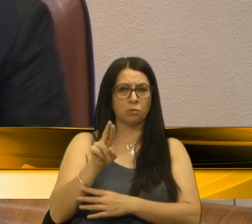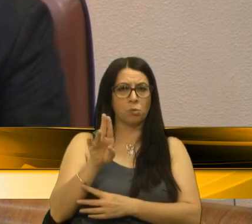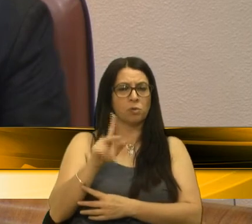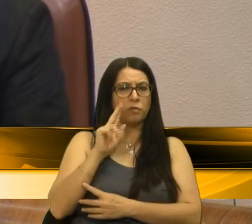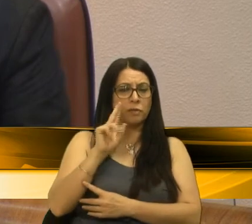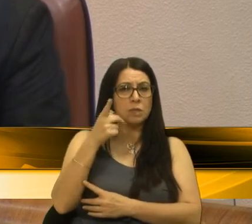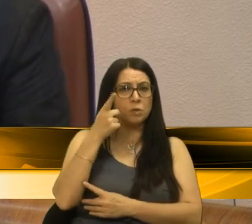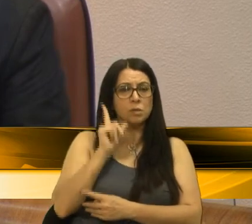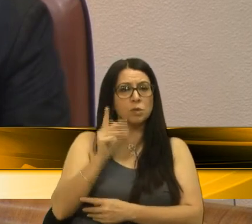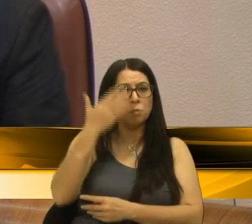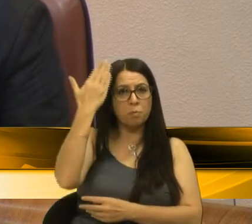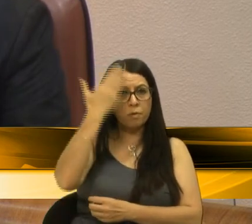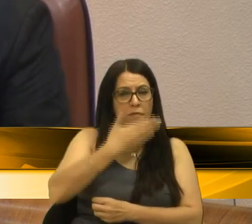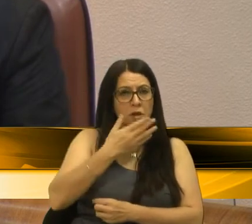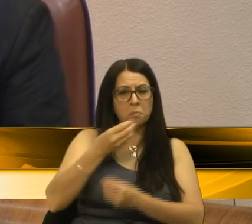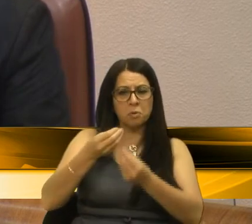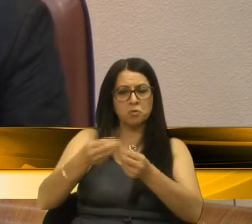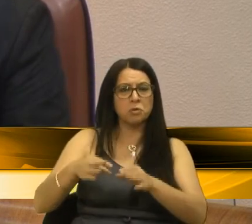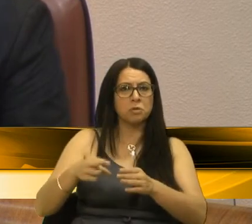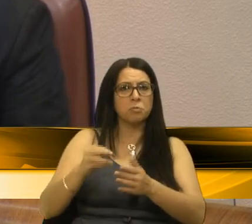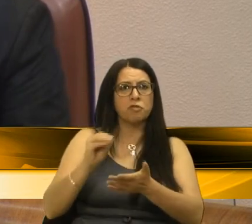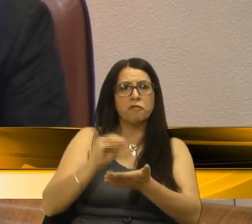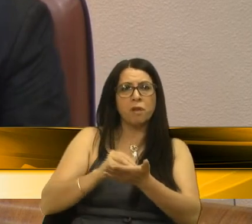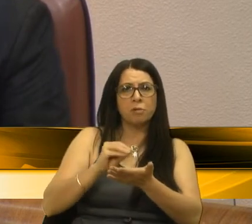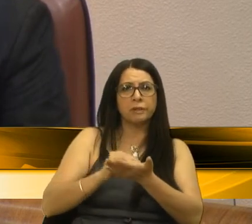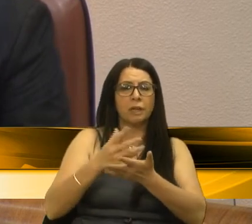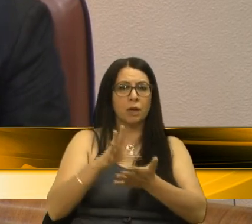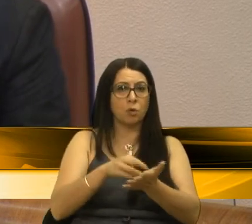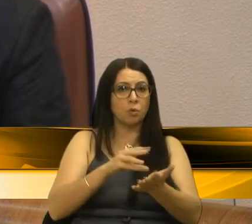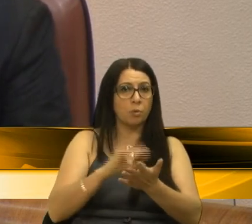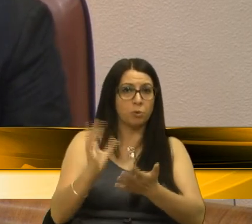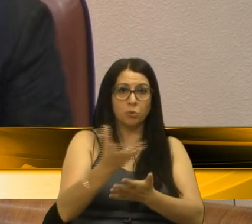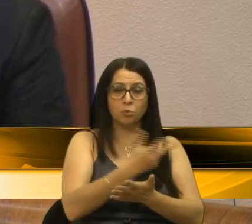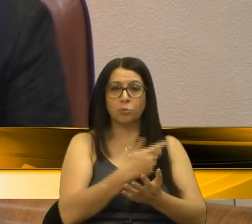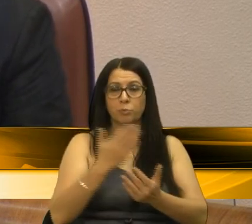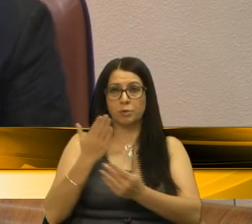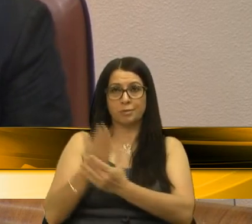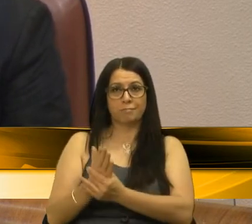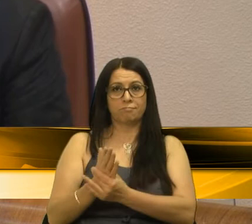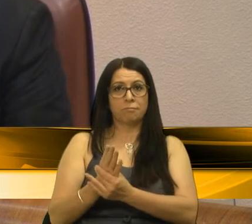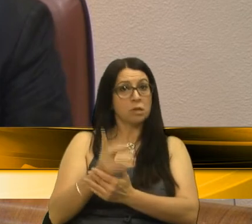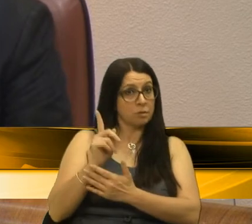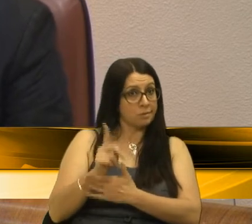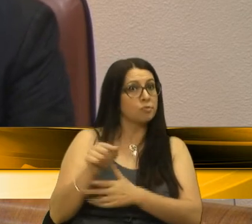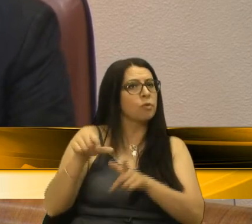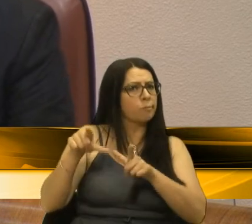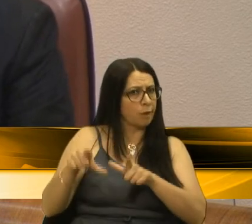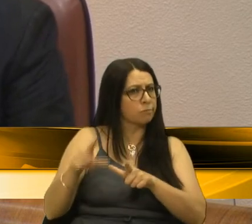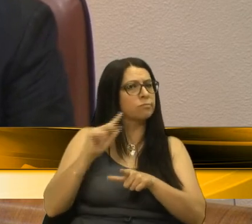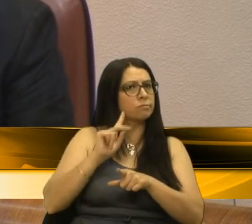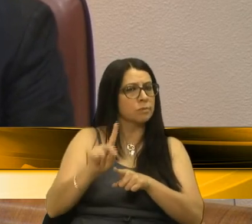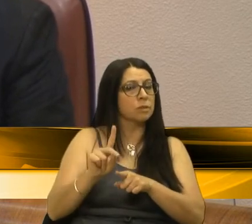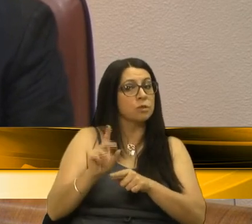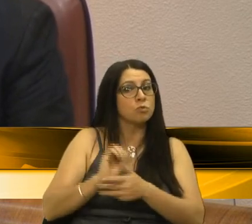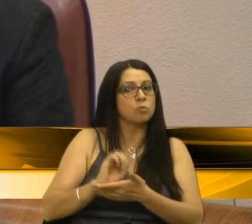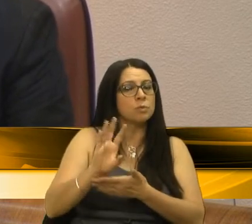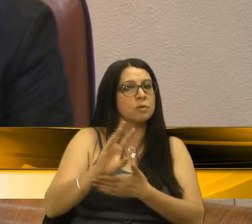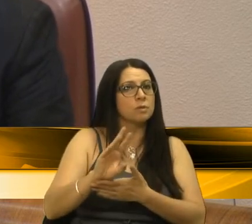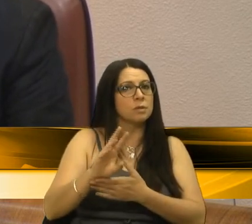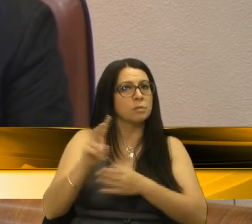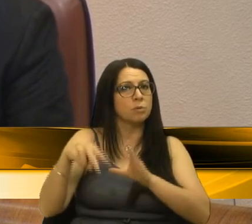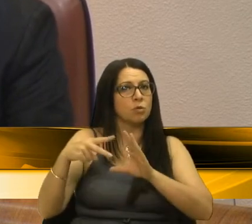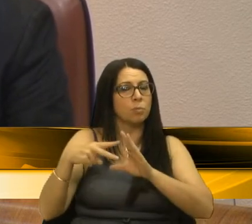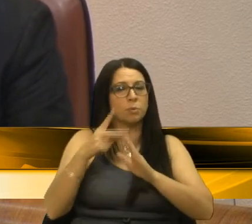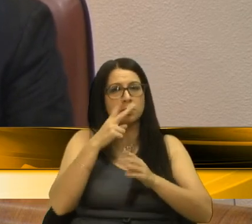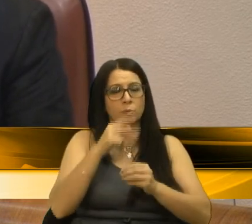conseguido comprovar prejuízo por faltar com a citação cópia integral do processo. De toda sorte, a notificação enviada pela Câmara Municipal,